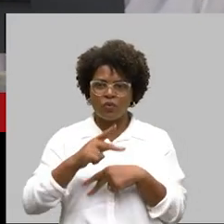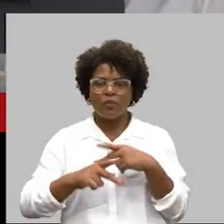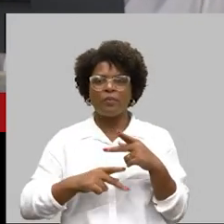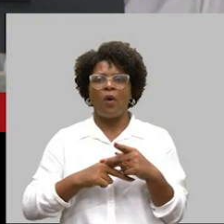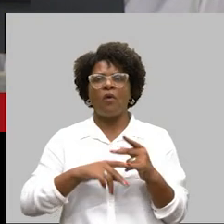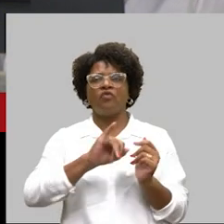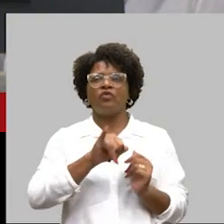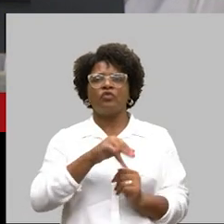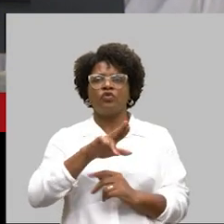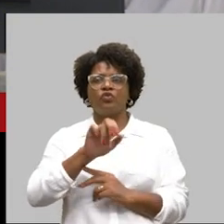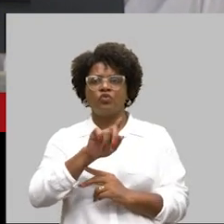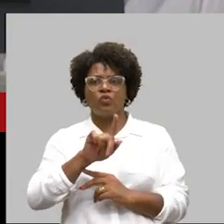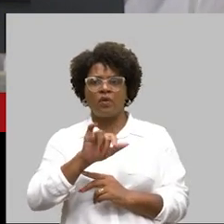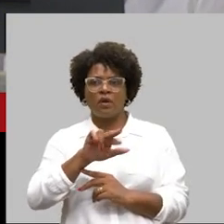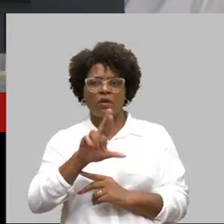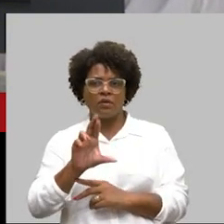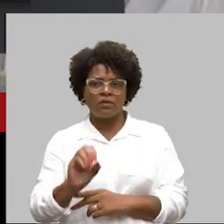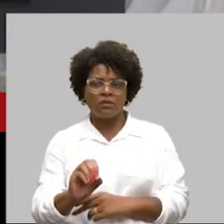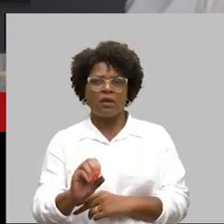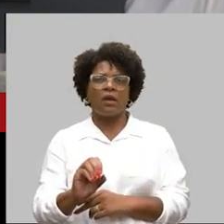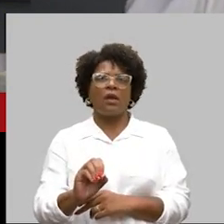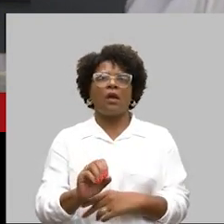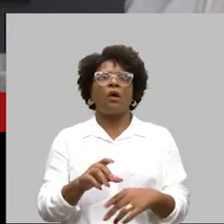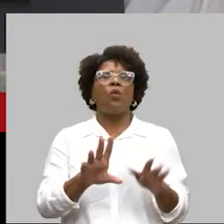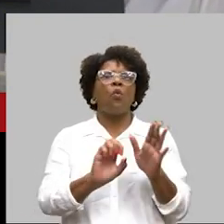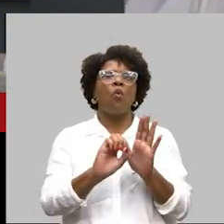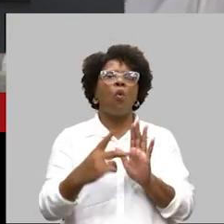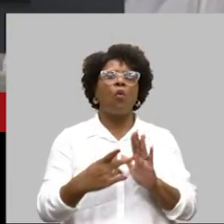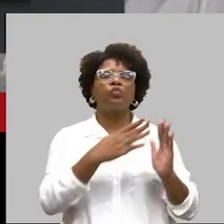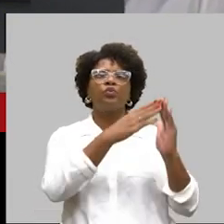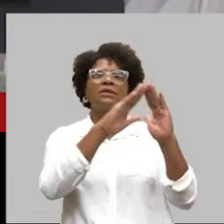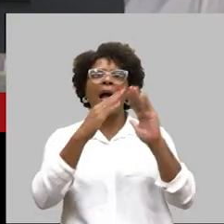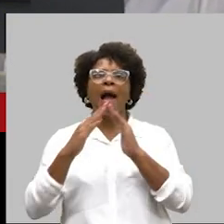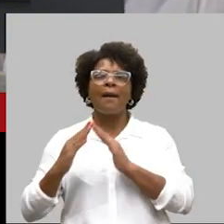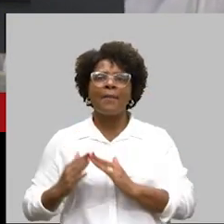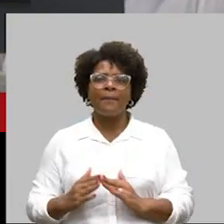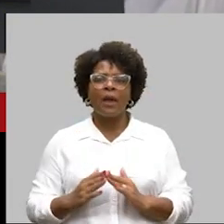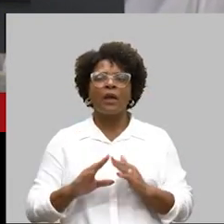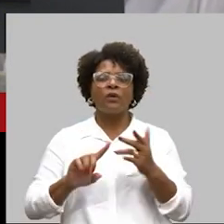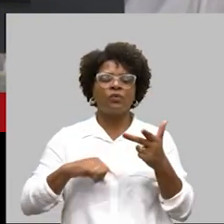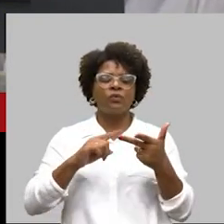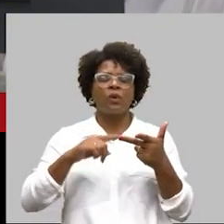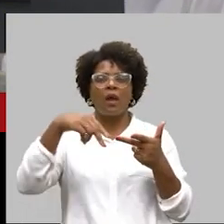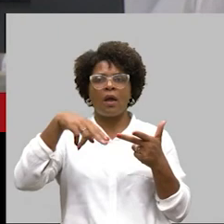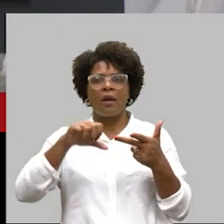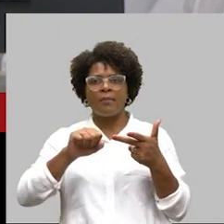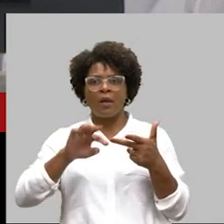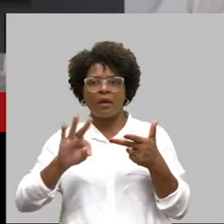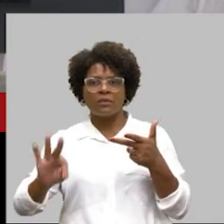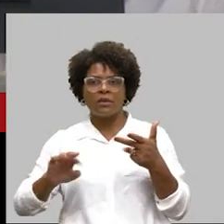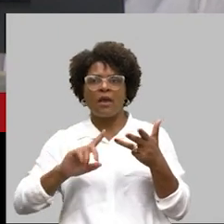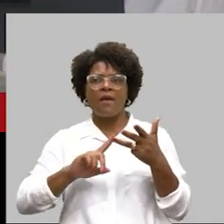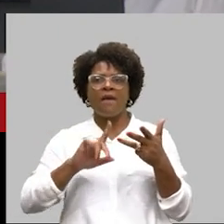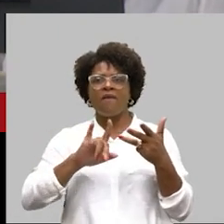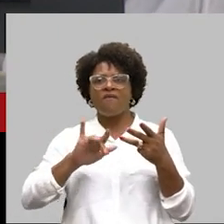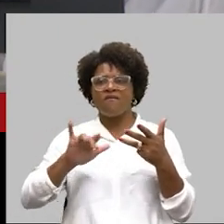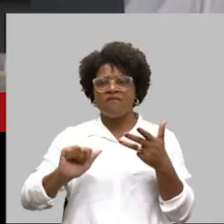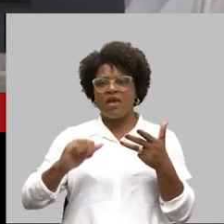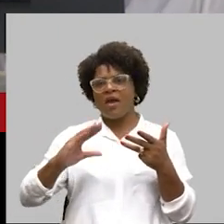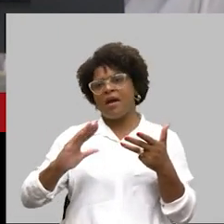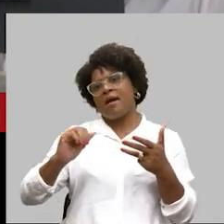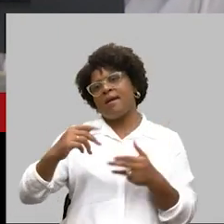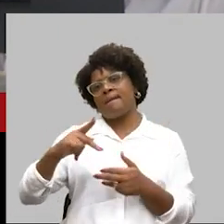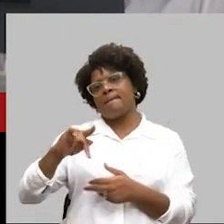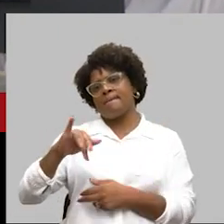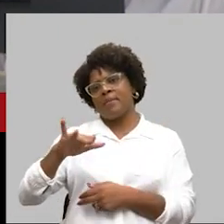seja do nosso povo dos assentamentos e acampamentos do MS da Via Campesina seja das escolas